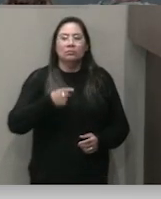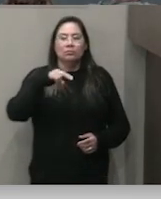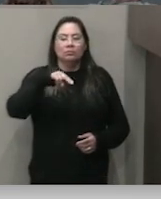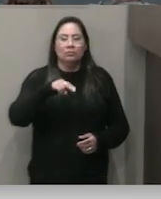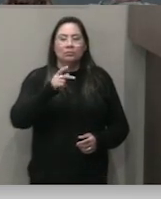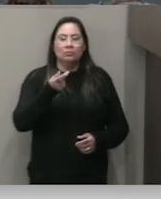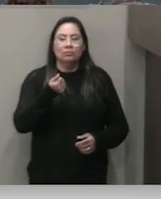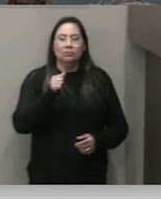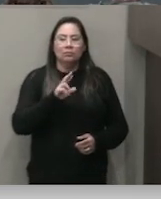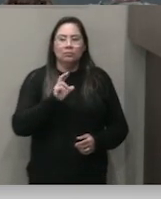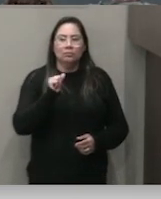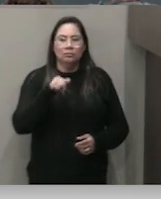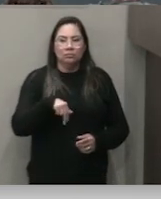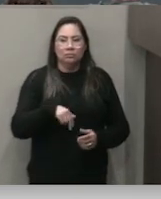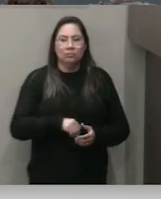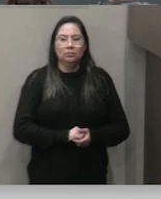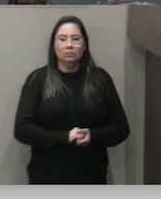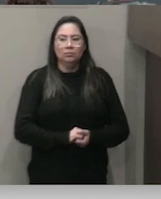Carvalho.